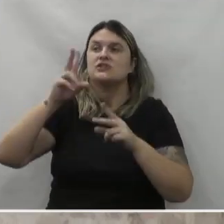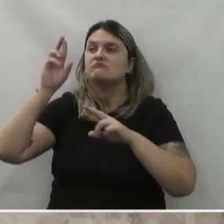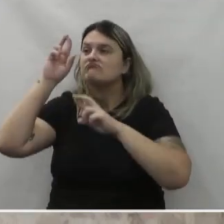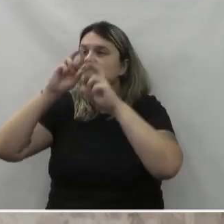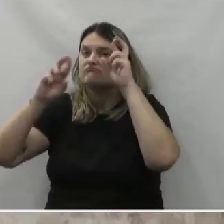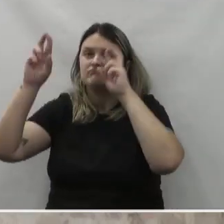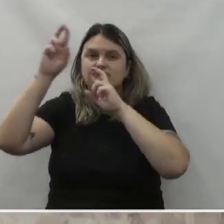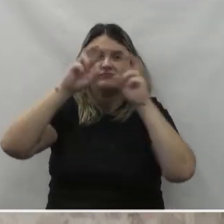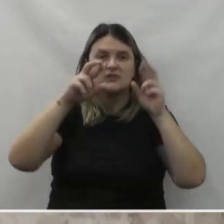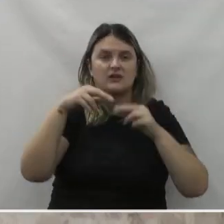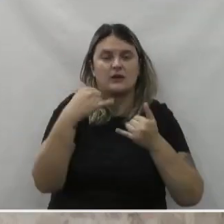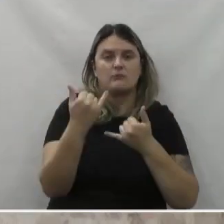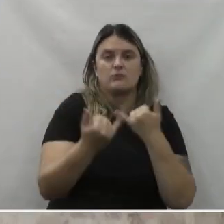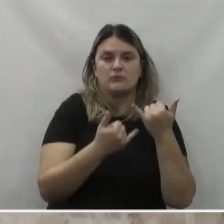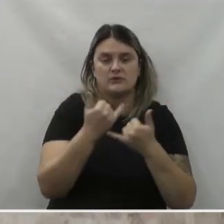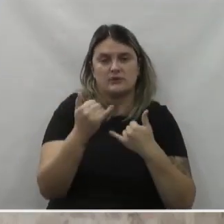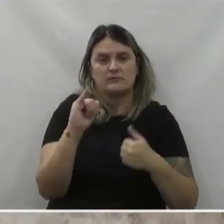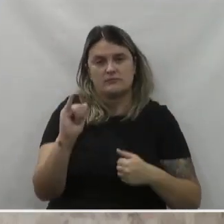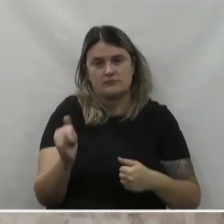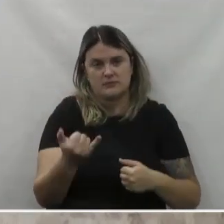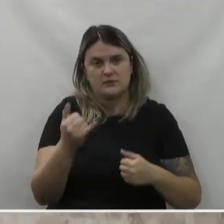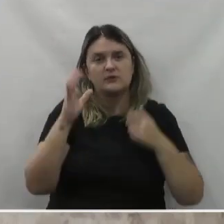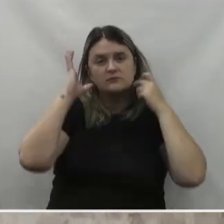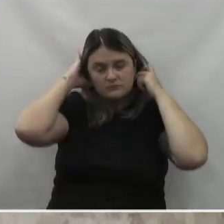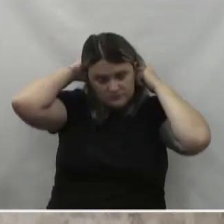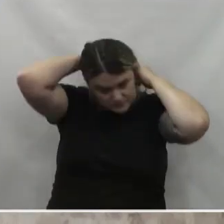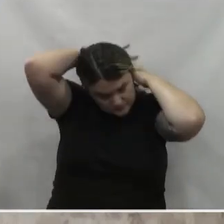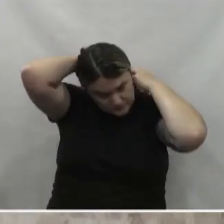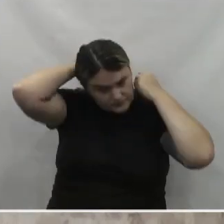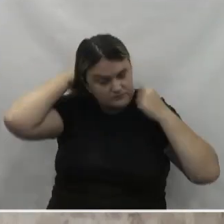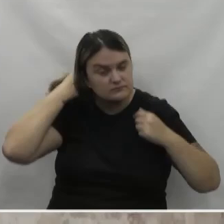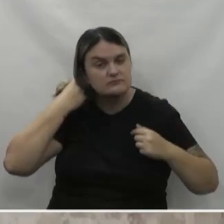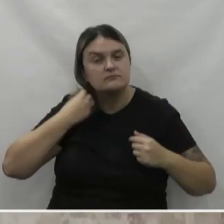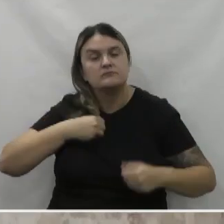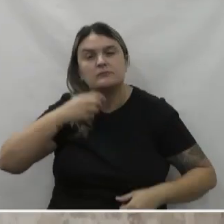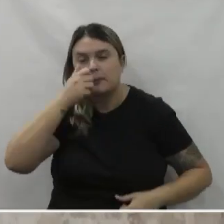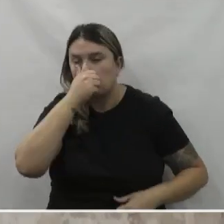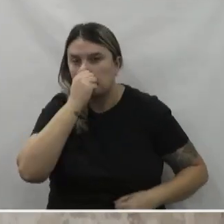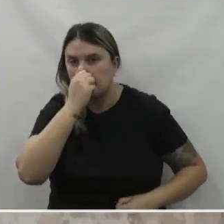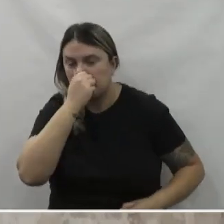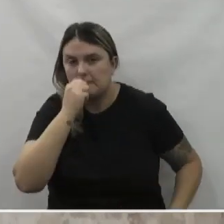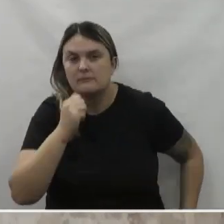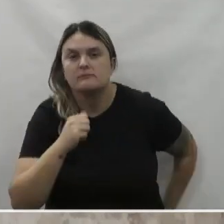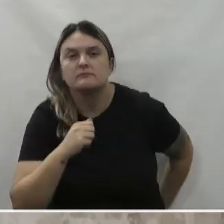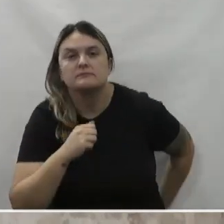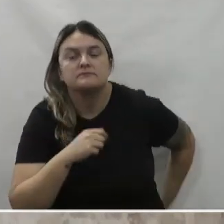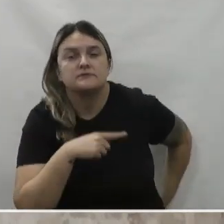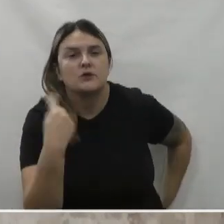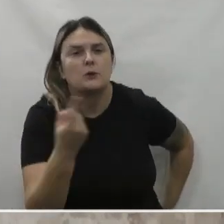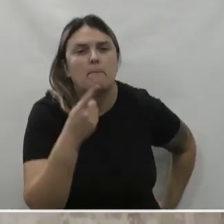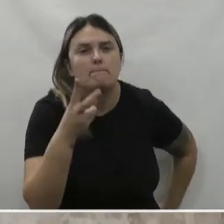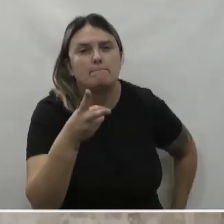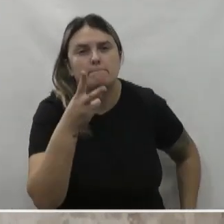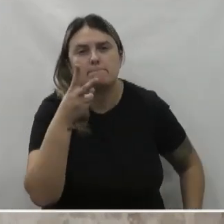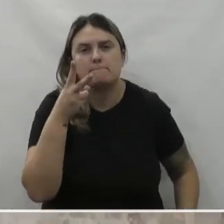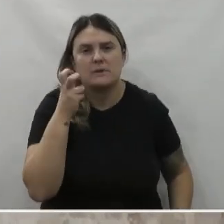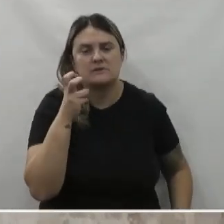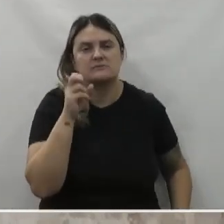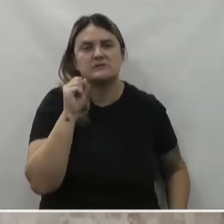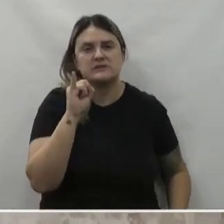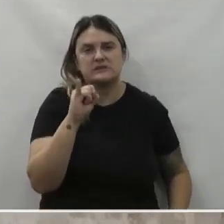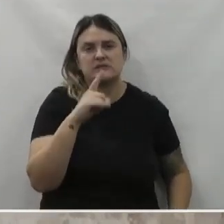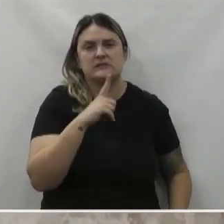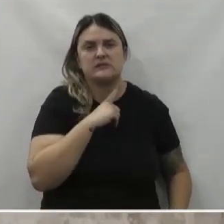deles, ficam jogando lá no campo da Dona Maria, que é o campo suíço, ali ao lado. E a gente vê se ali tivesse